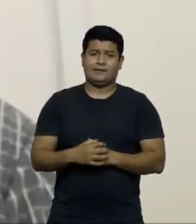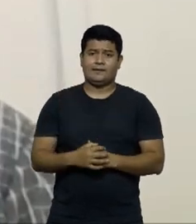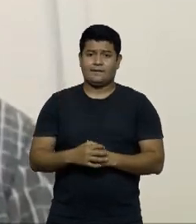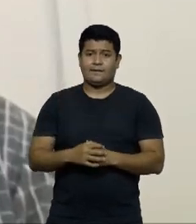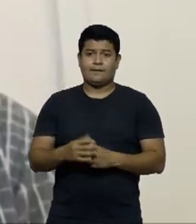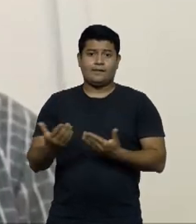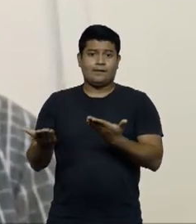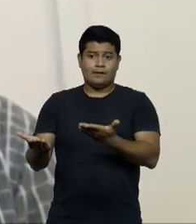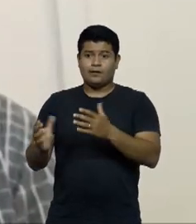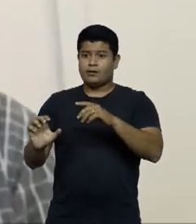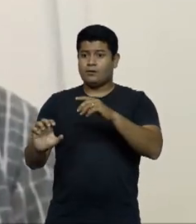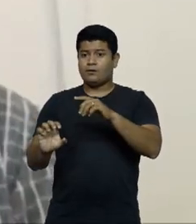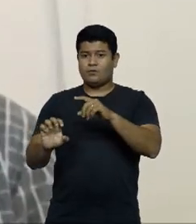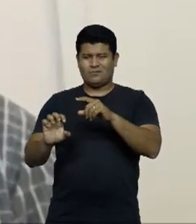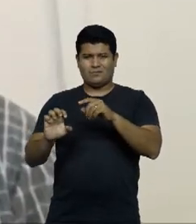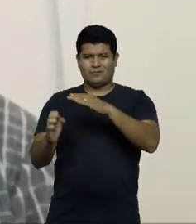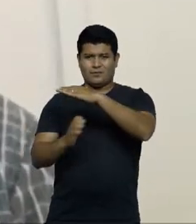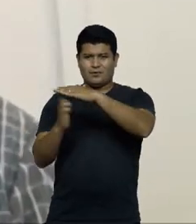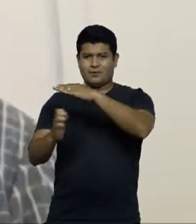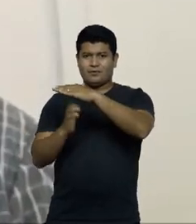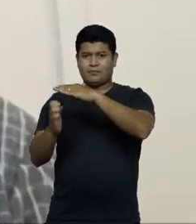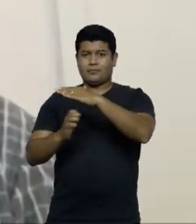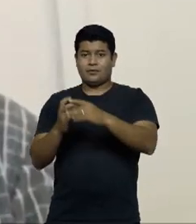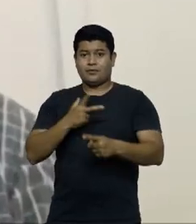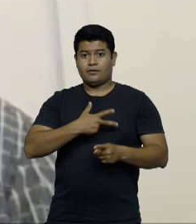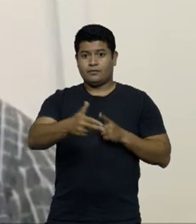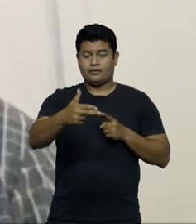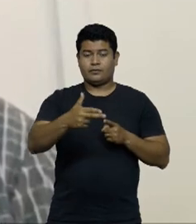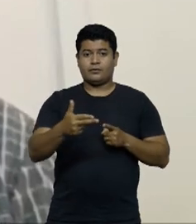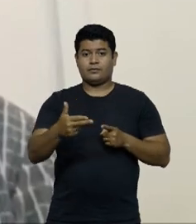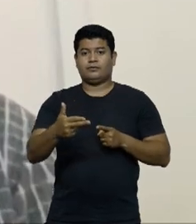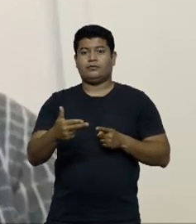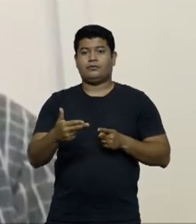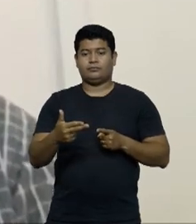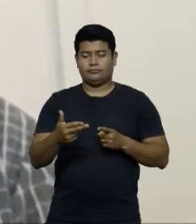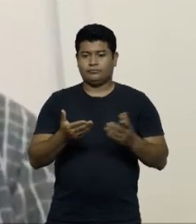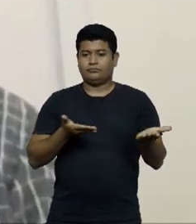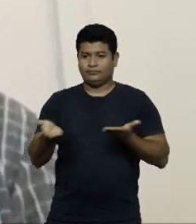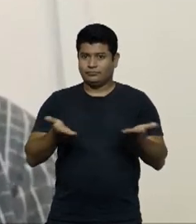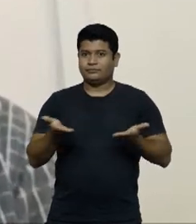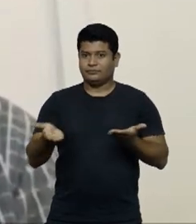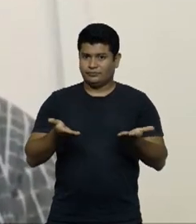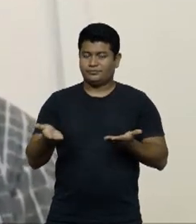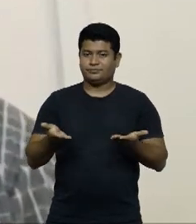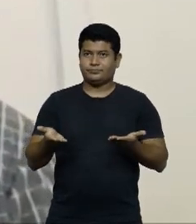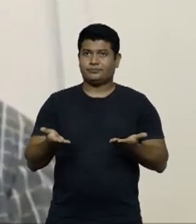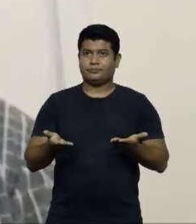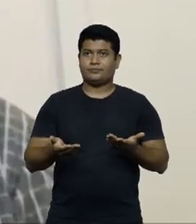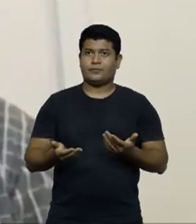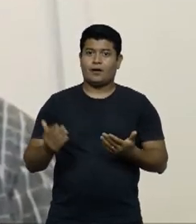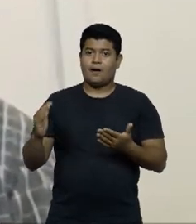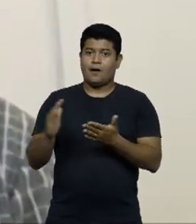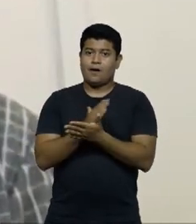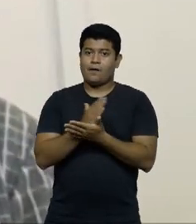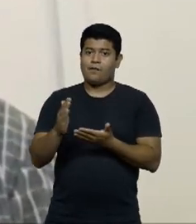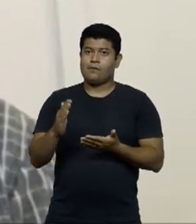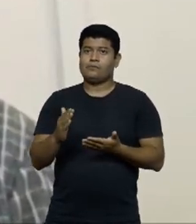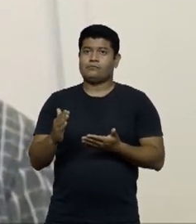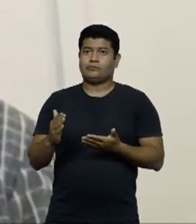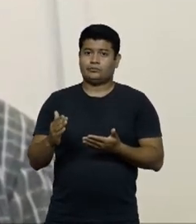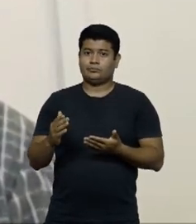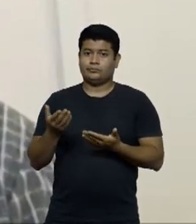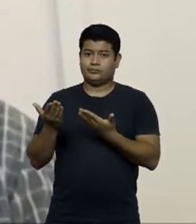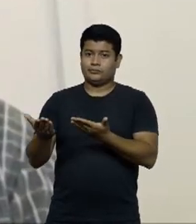uma empresa IV vencedora do processo licitatório e o alguns motivos de